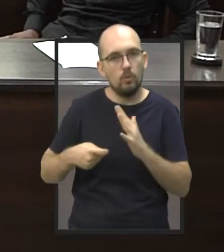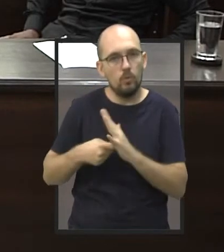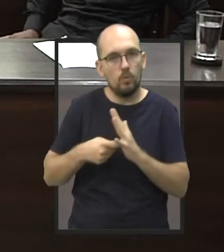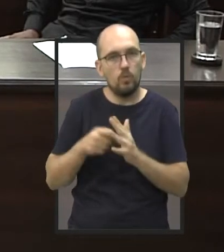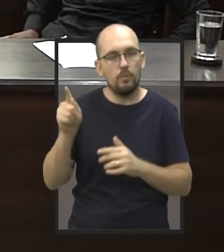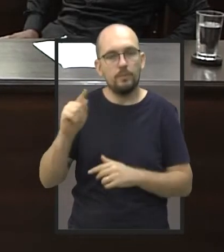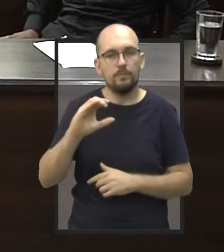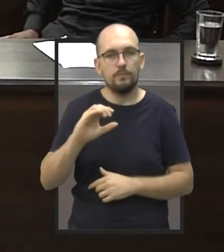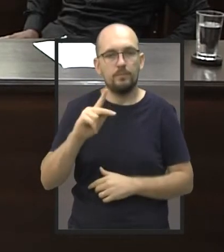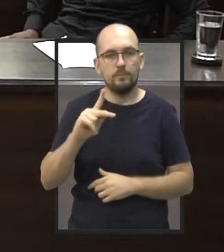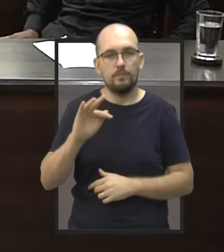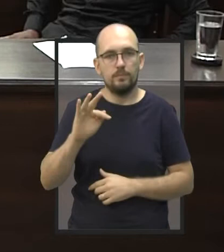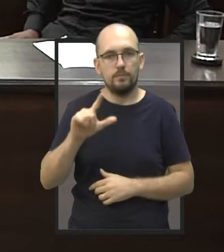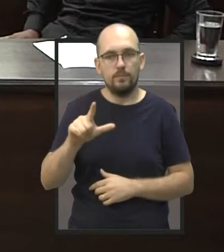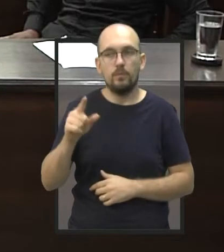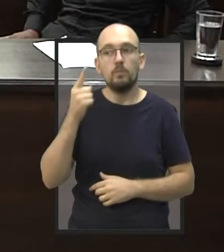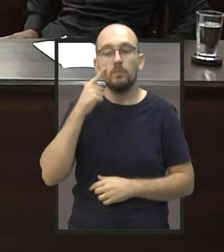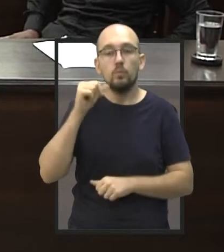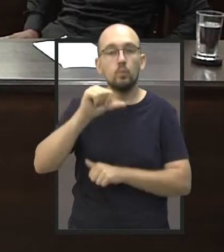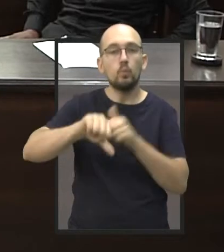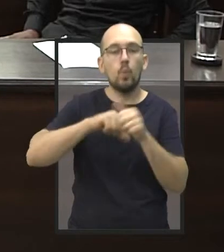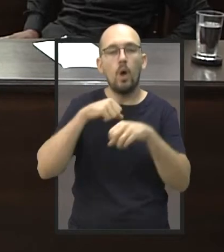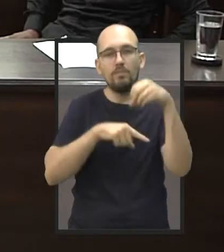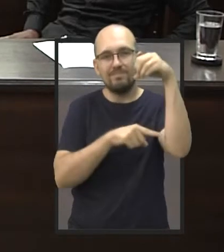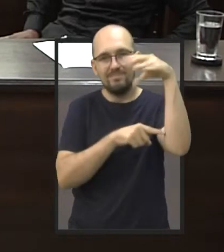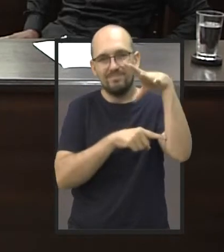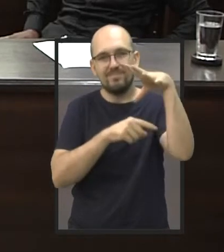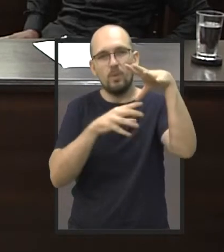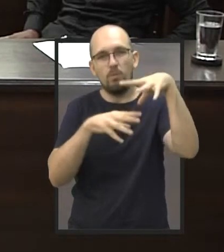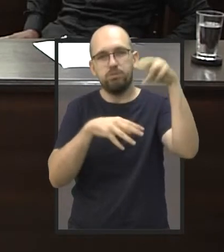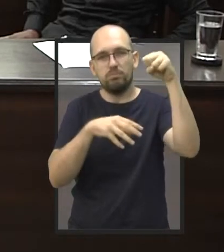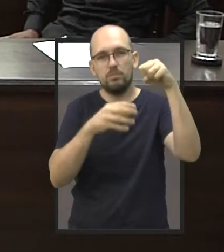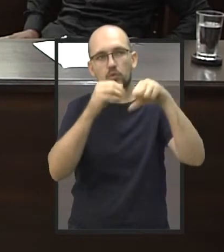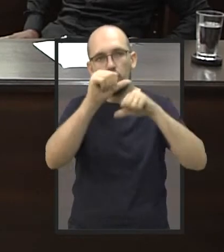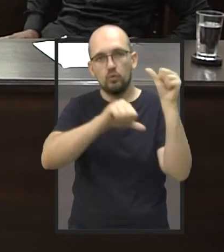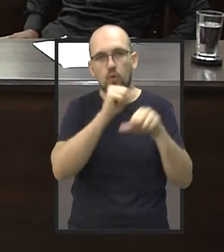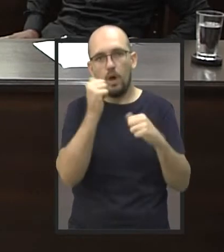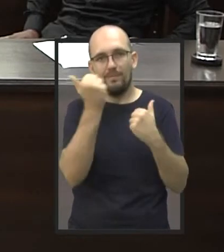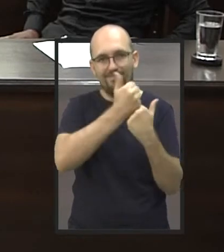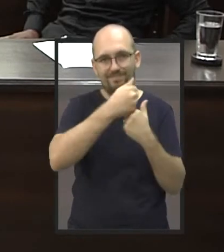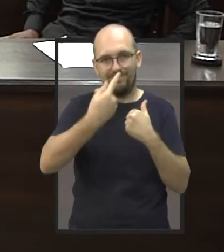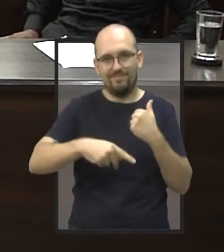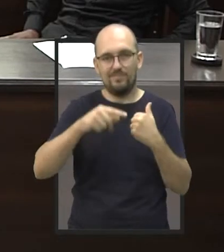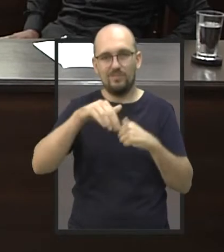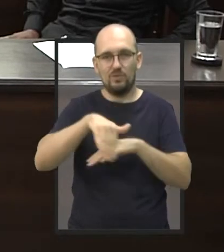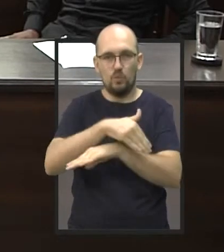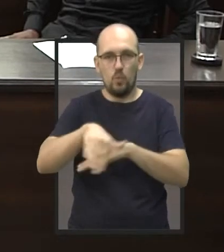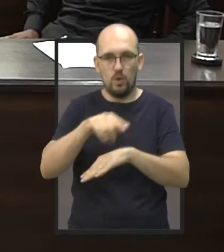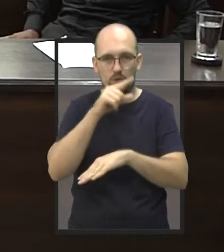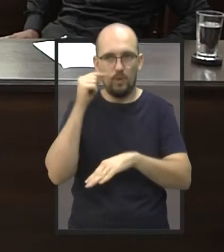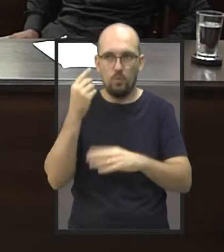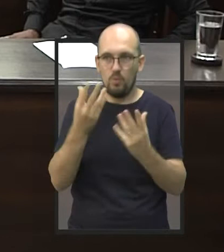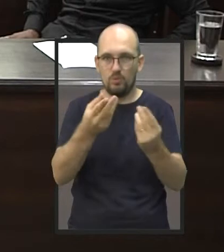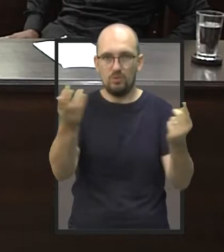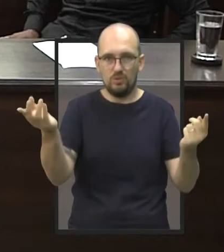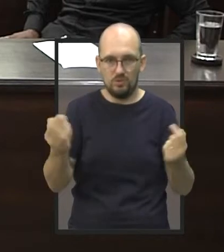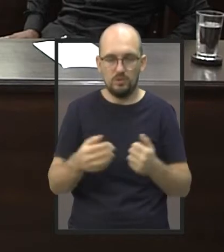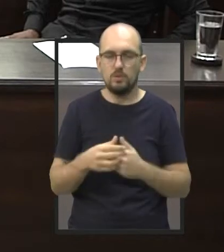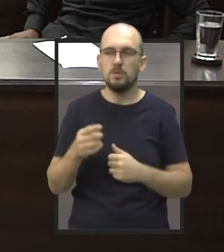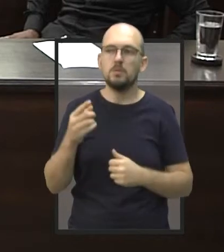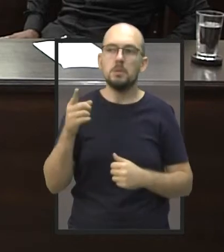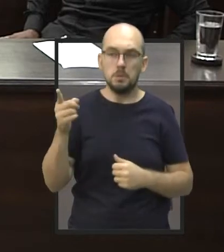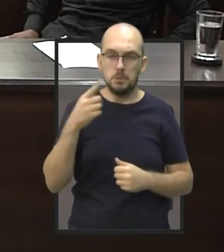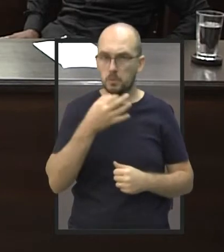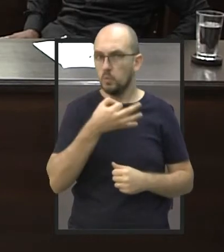CPFL na troca de lâmpadas queimadas nas vias públicas aqui da nossa cidade. O senhor, inclusive, sugere que